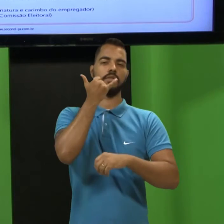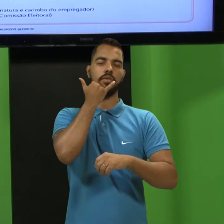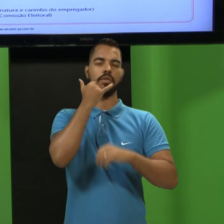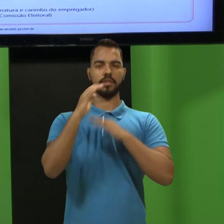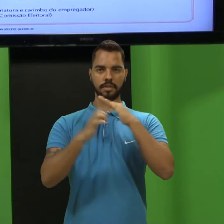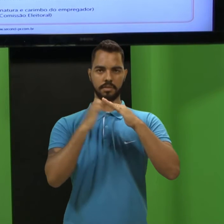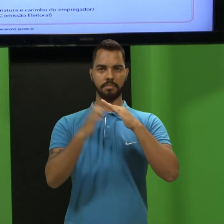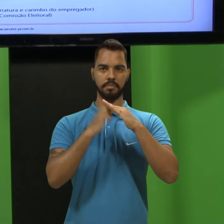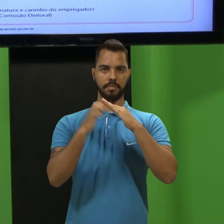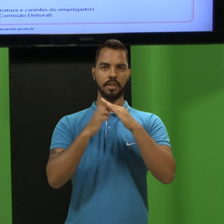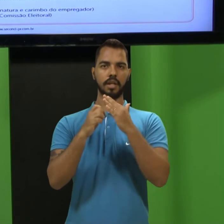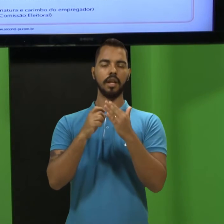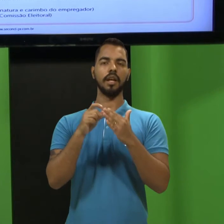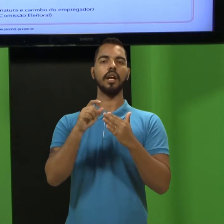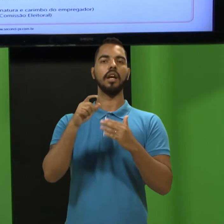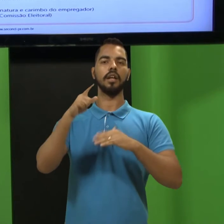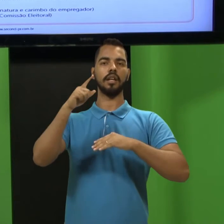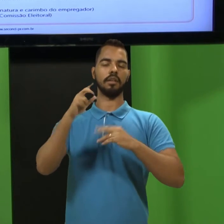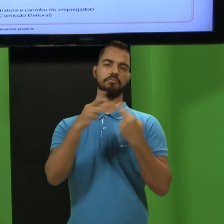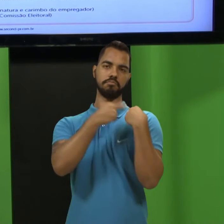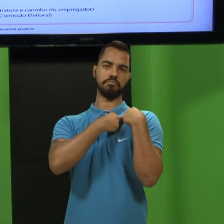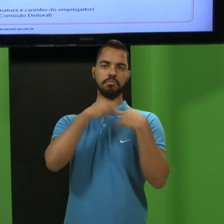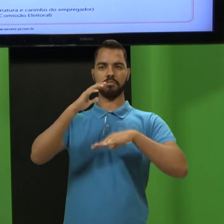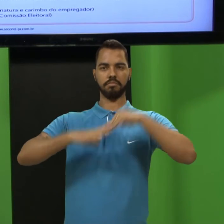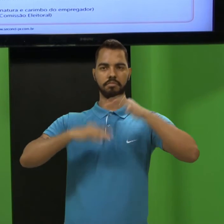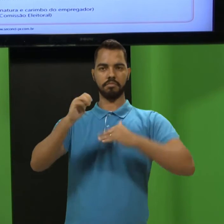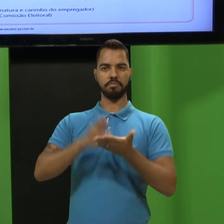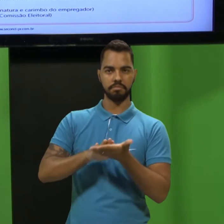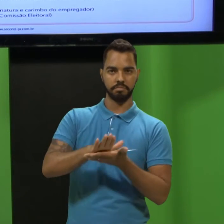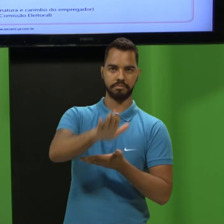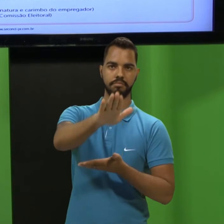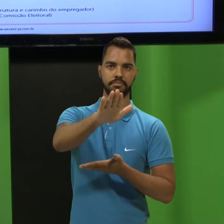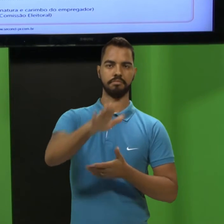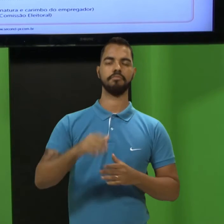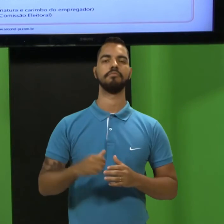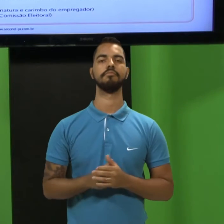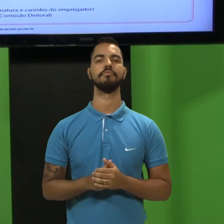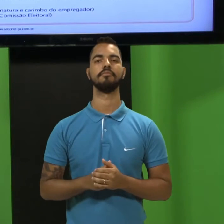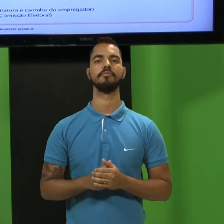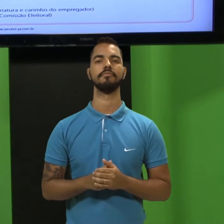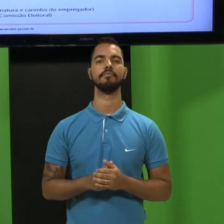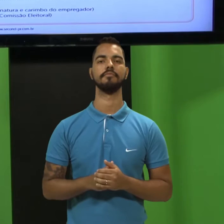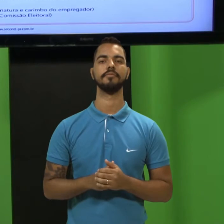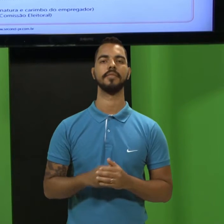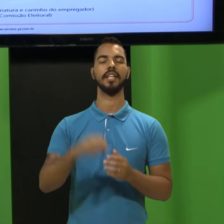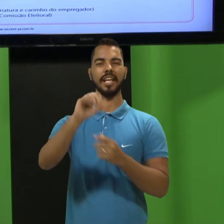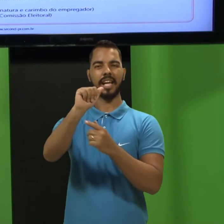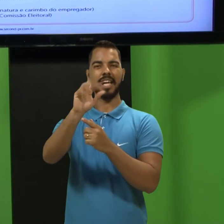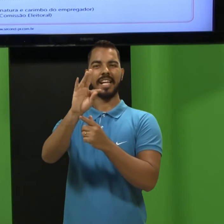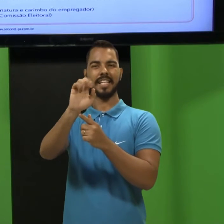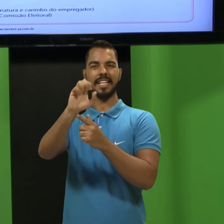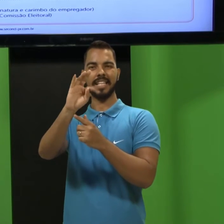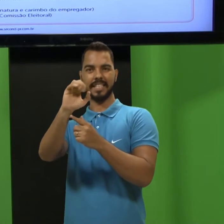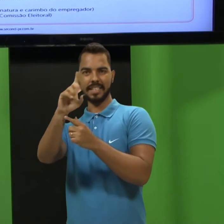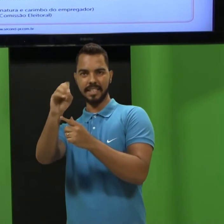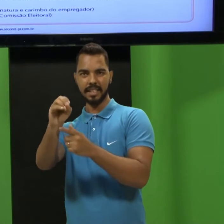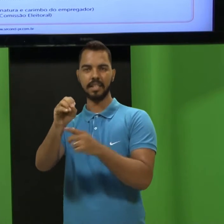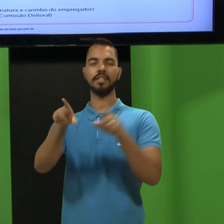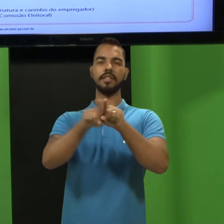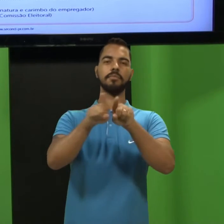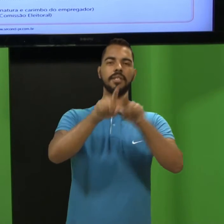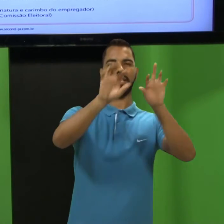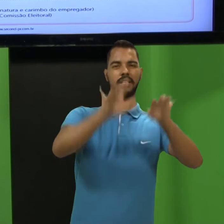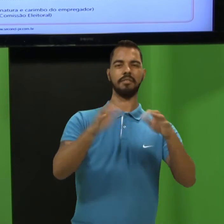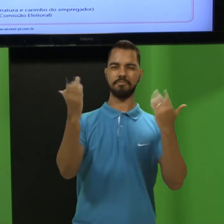Nestes documentos, a linguagem utilizada é formal. Linguagem utilizada para